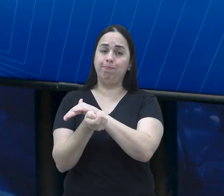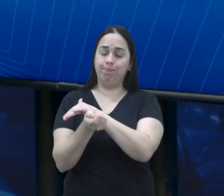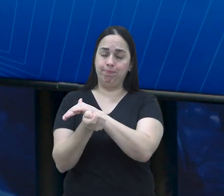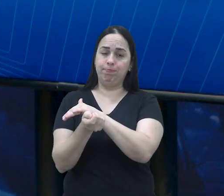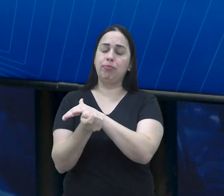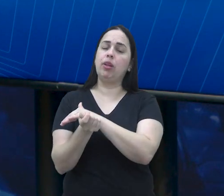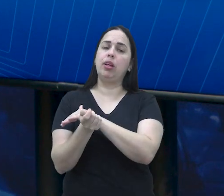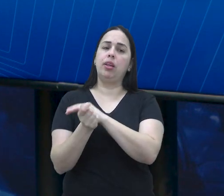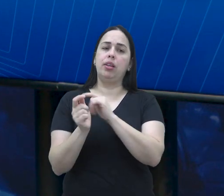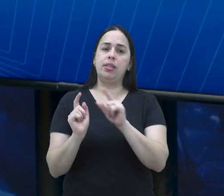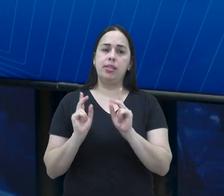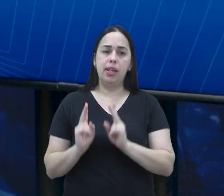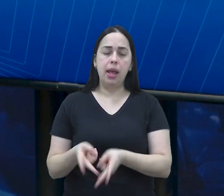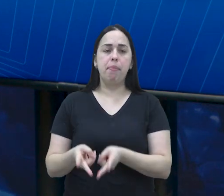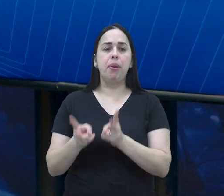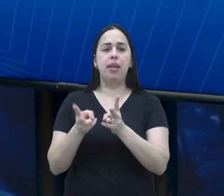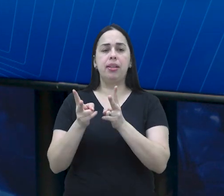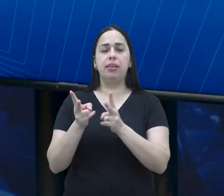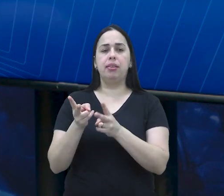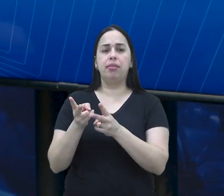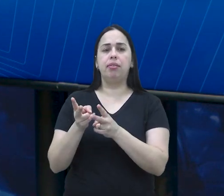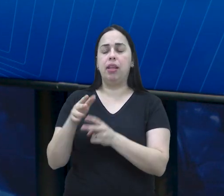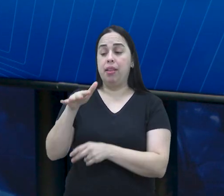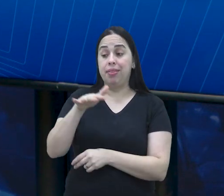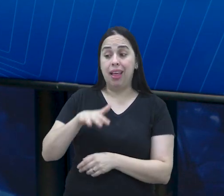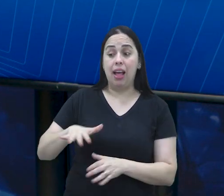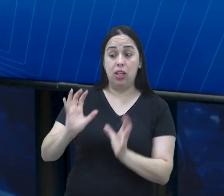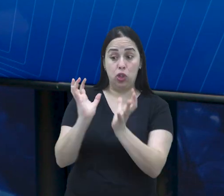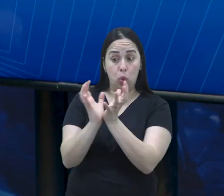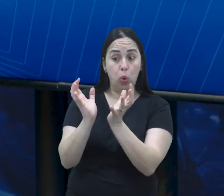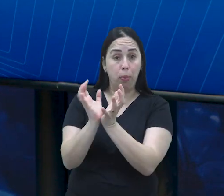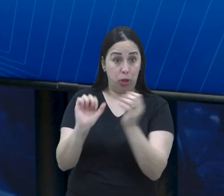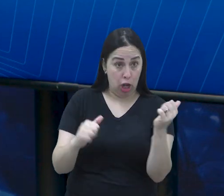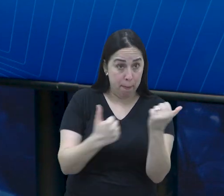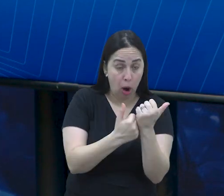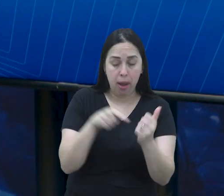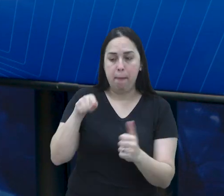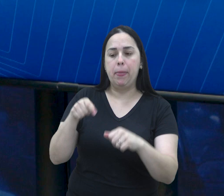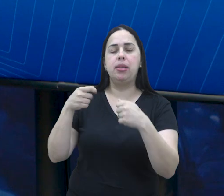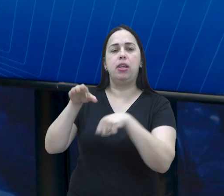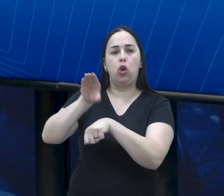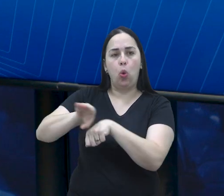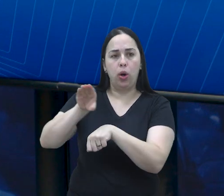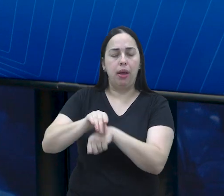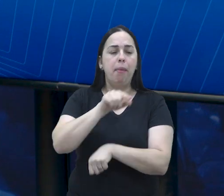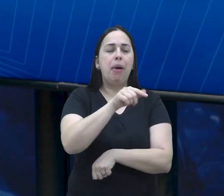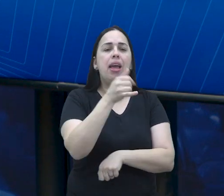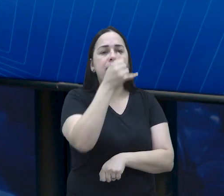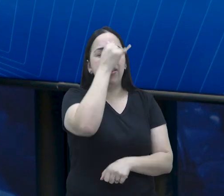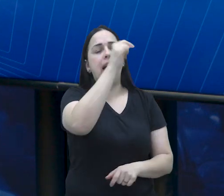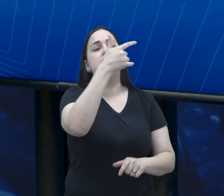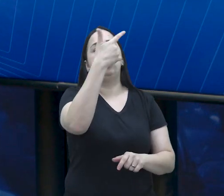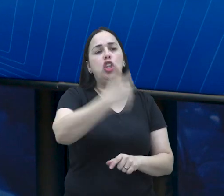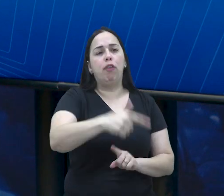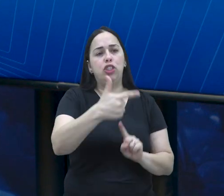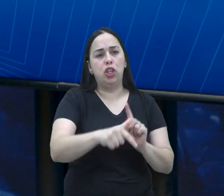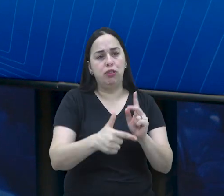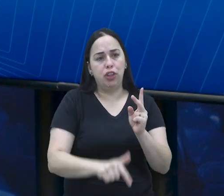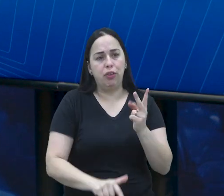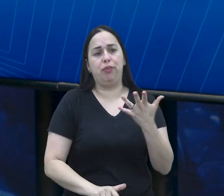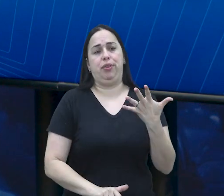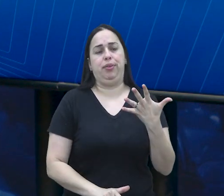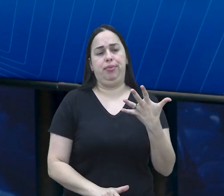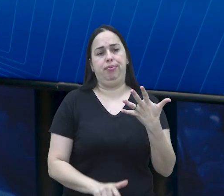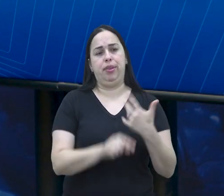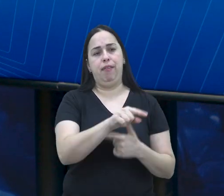dinheiro. E claro, sempre fortalecer e capacitar essa rede para que a mulher também não seja revitimizada por ela, porque acontece